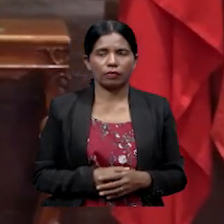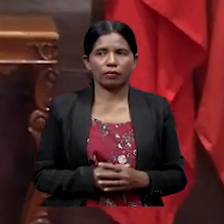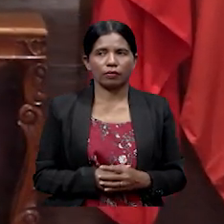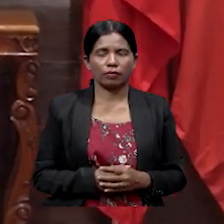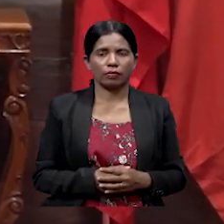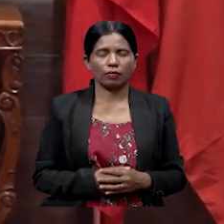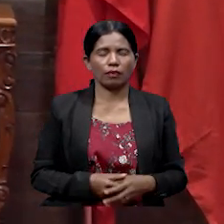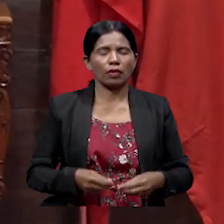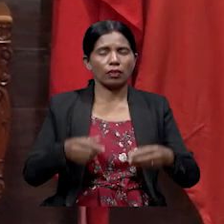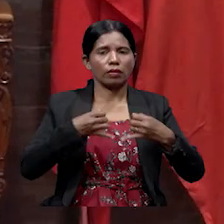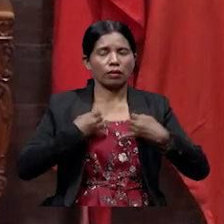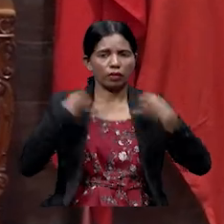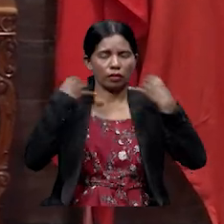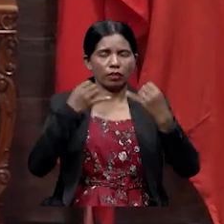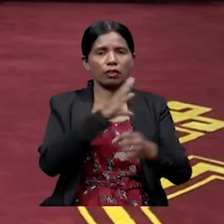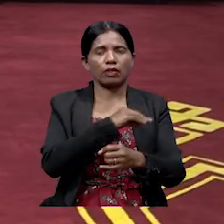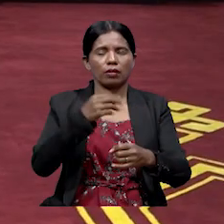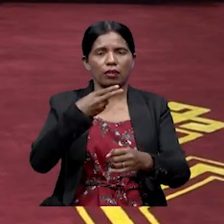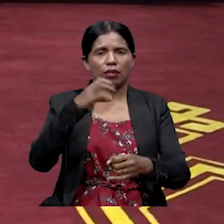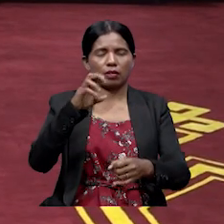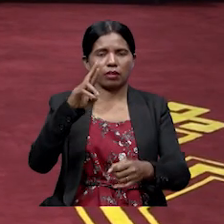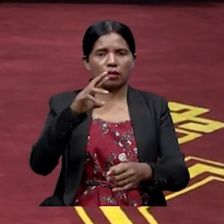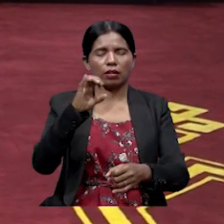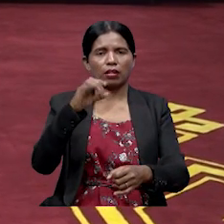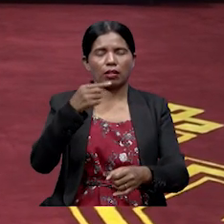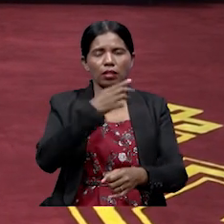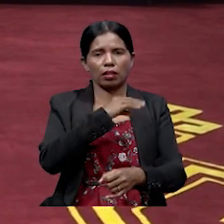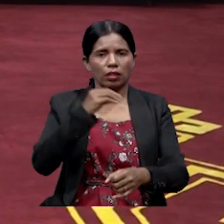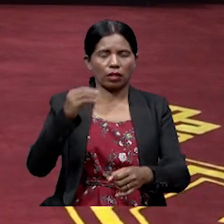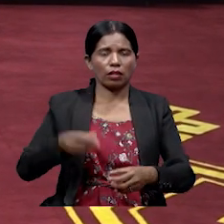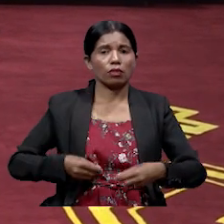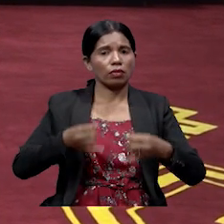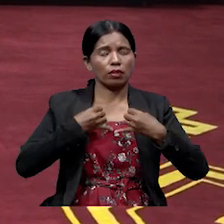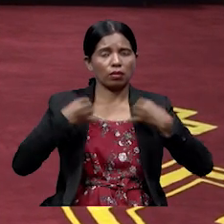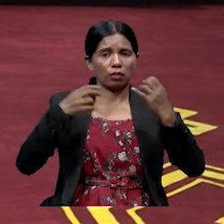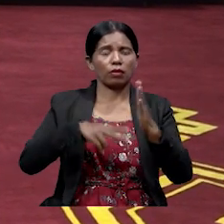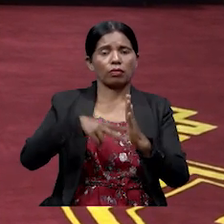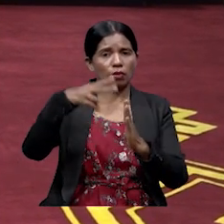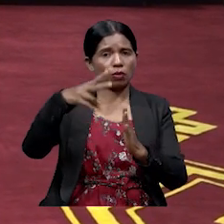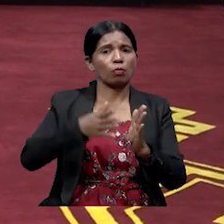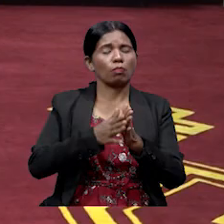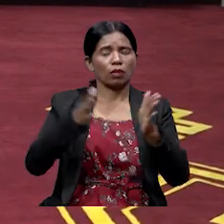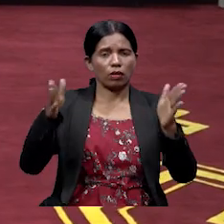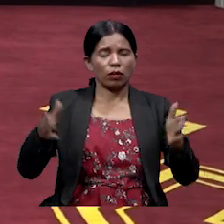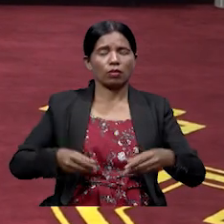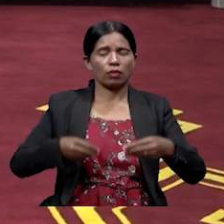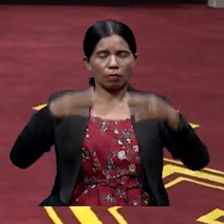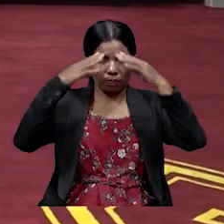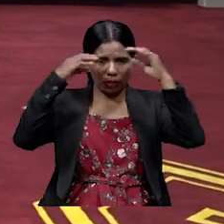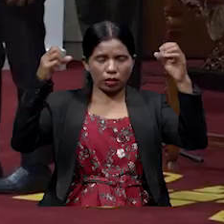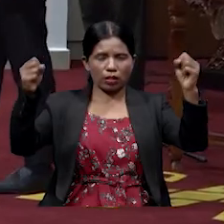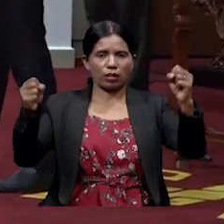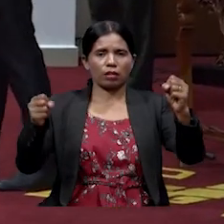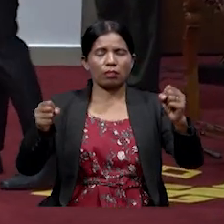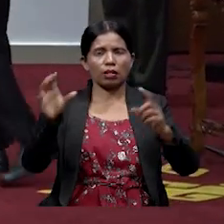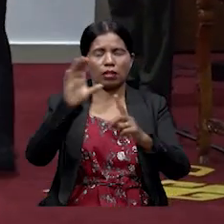Grande colar da Ordem do Infante Dom Henrique, no dar grau Ordem IDNB Ashley, atribui Rússia Presidente da República para